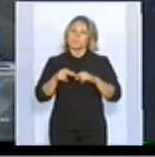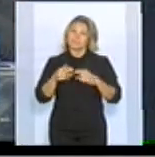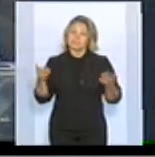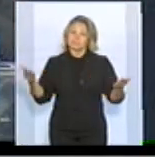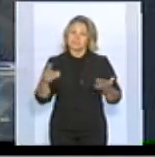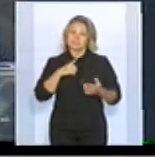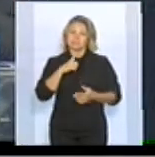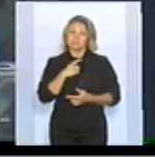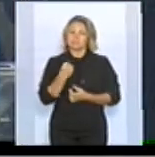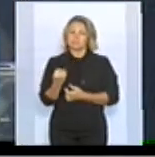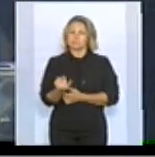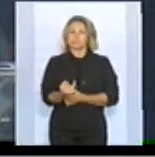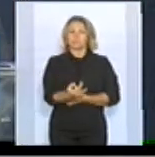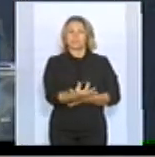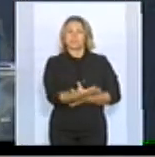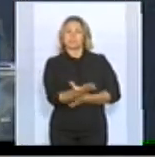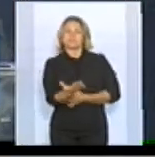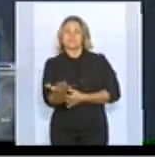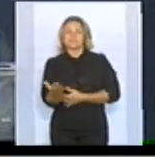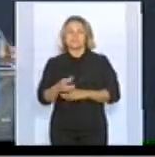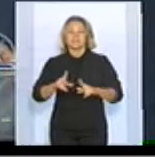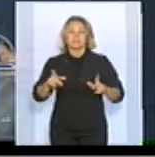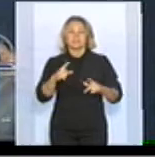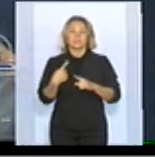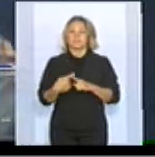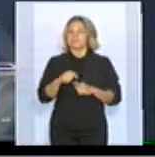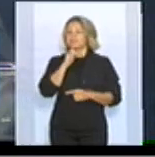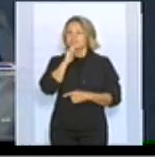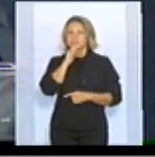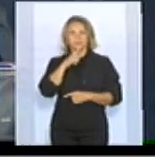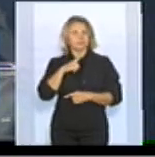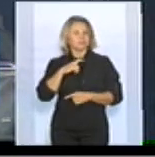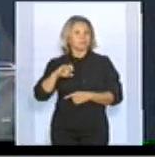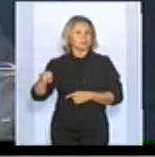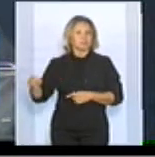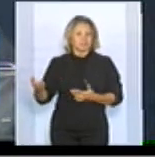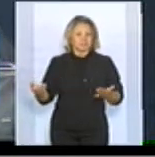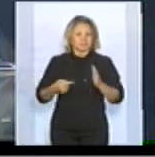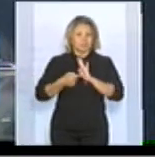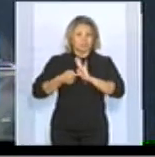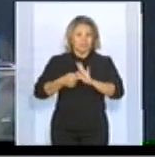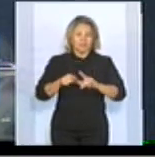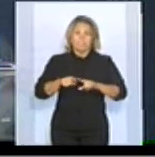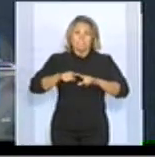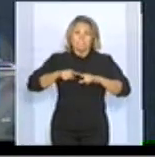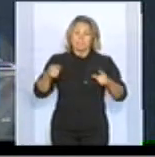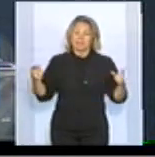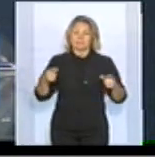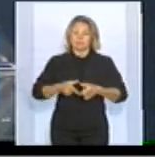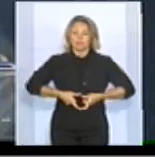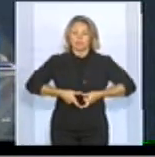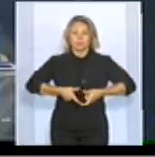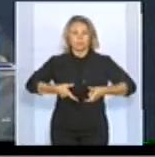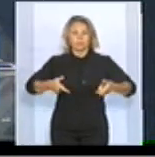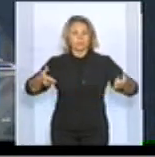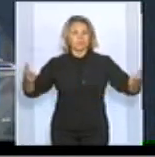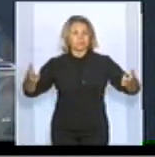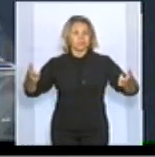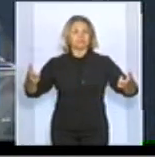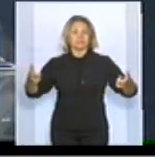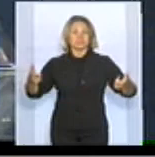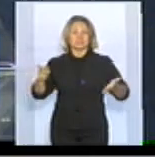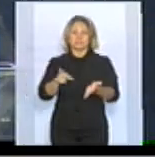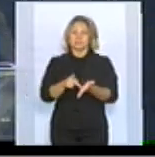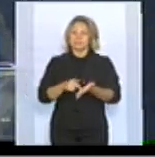nós temos uma quantidade que nós não temos a oportunidade de mostrar aqui, mas houve um crescimento muito grande